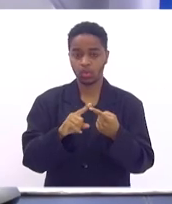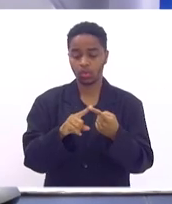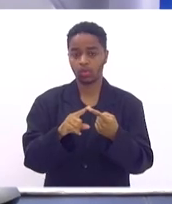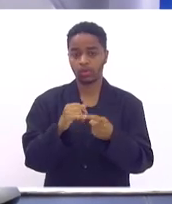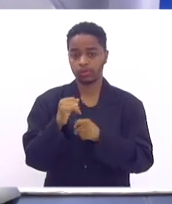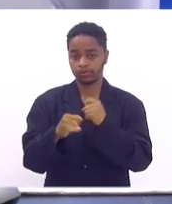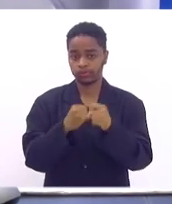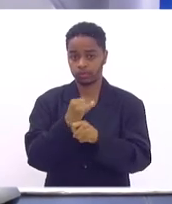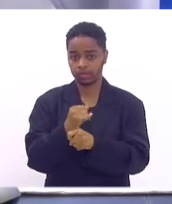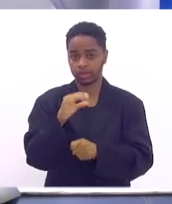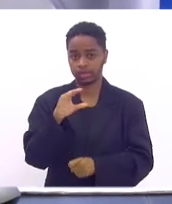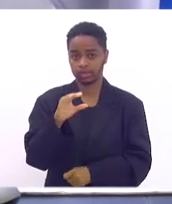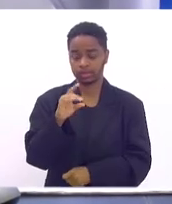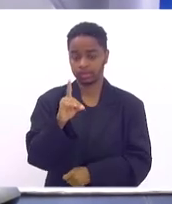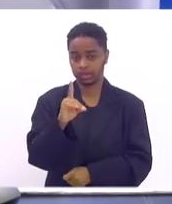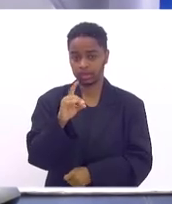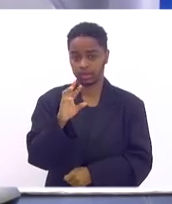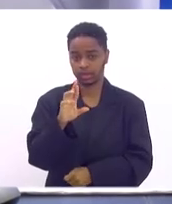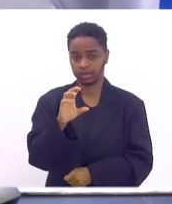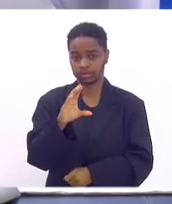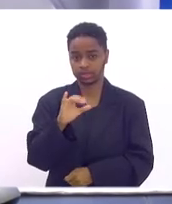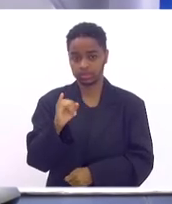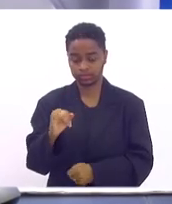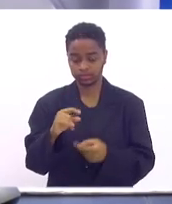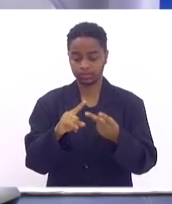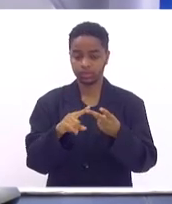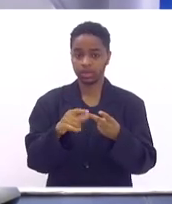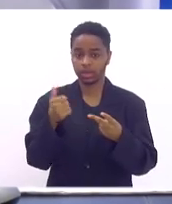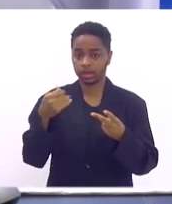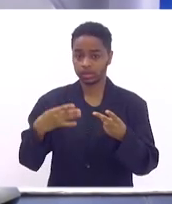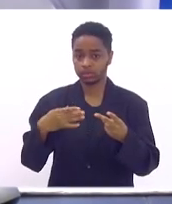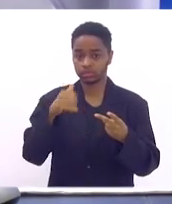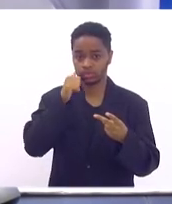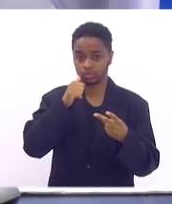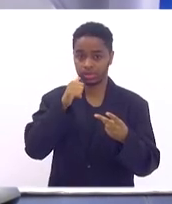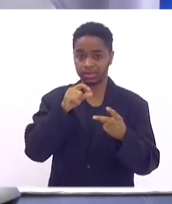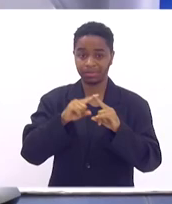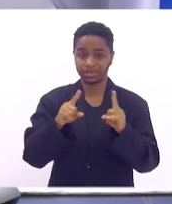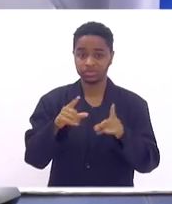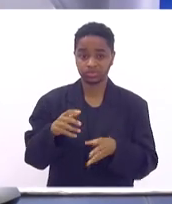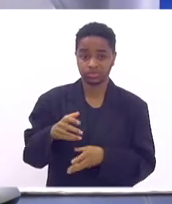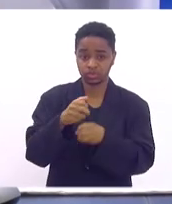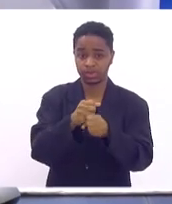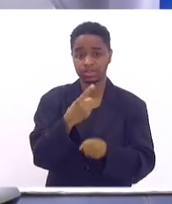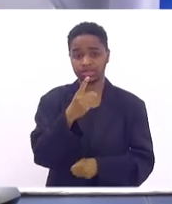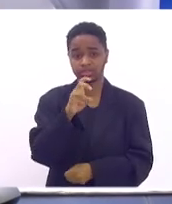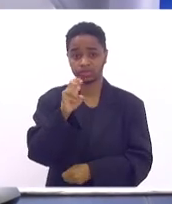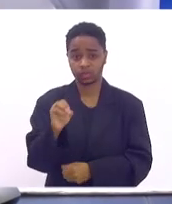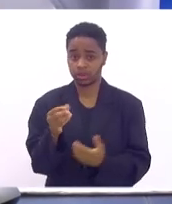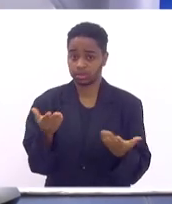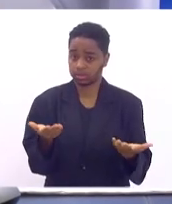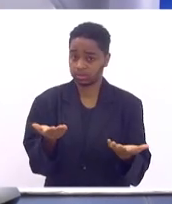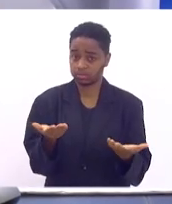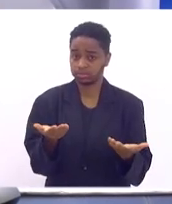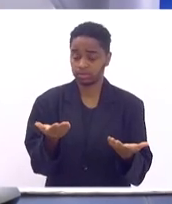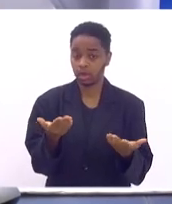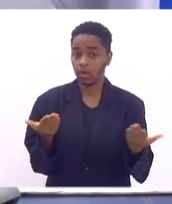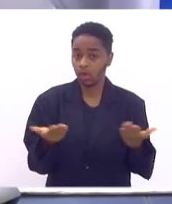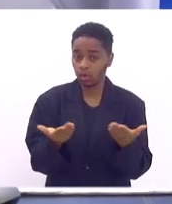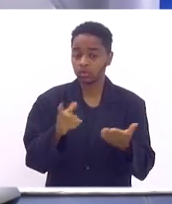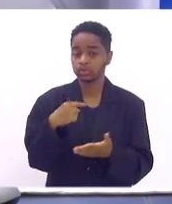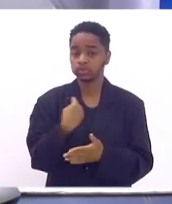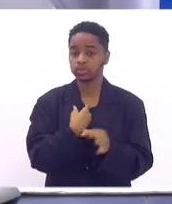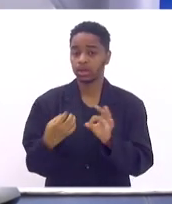uma DRCI, 14 de mulheres, no universo 150 delegacias. Né? Então, hoje, por exemplo, a gente assistiu